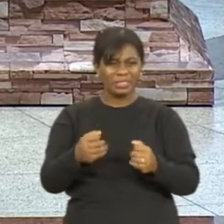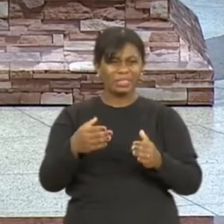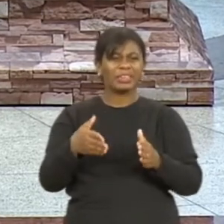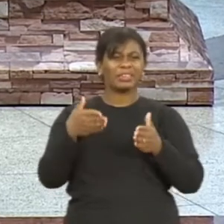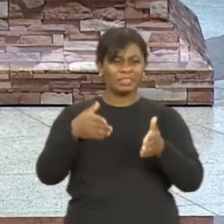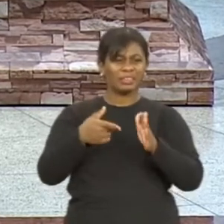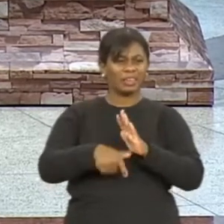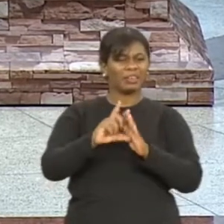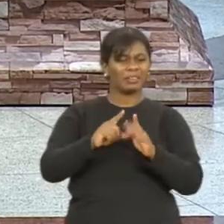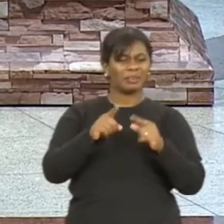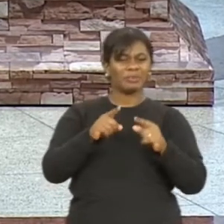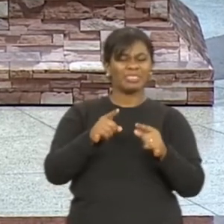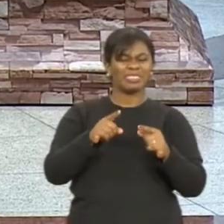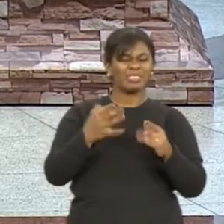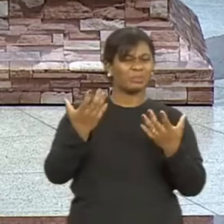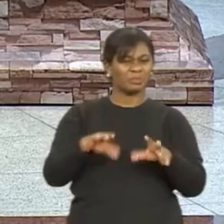que isso é falta de temor.